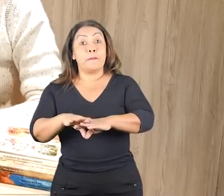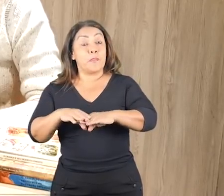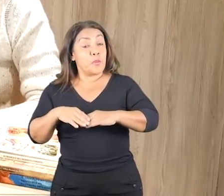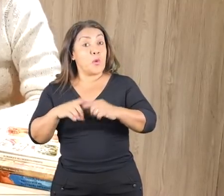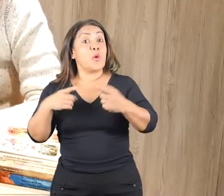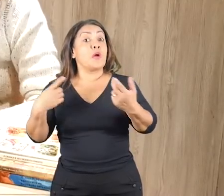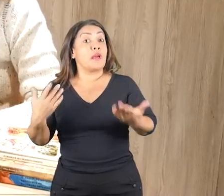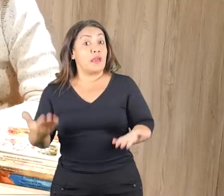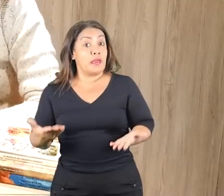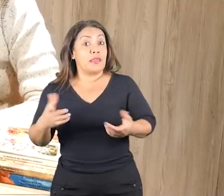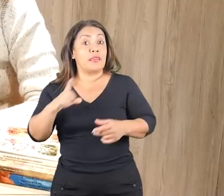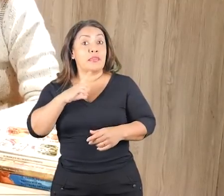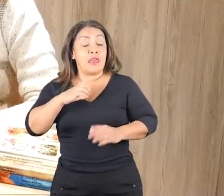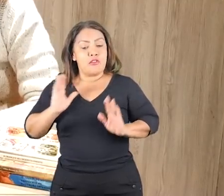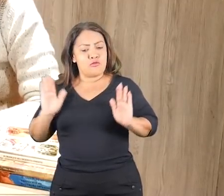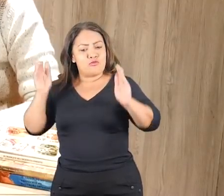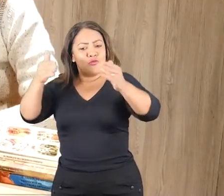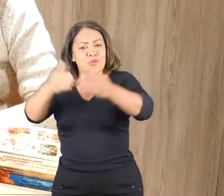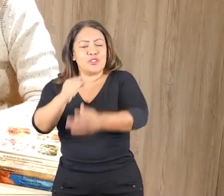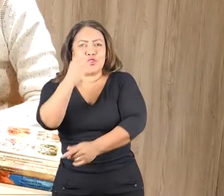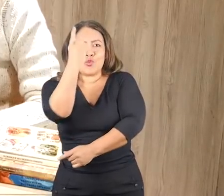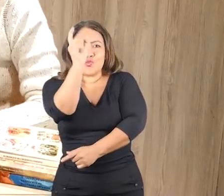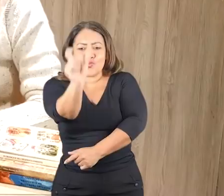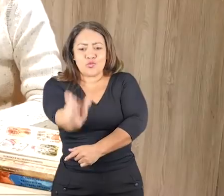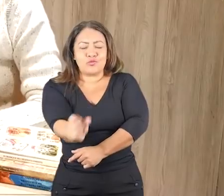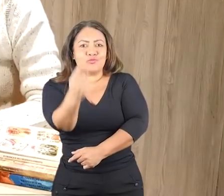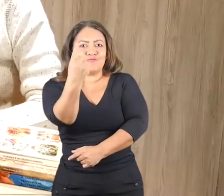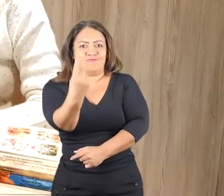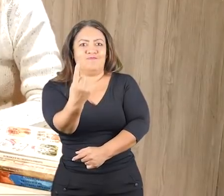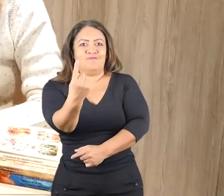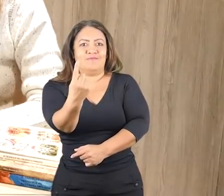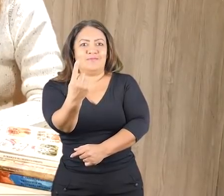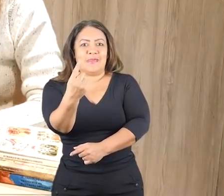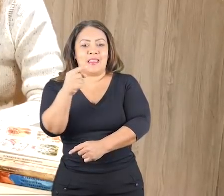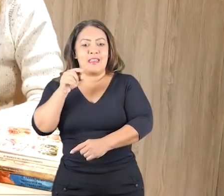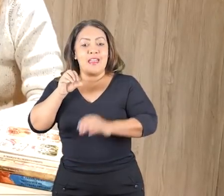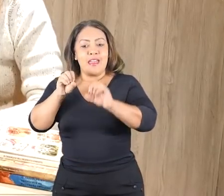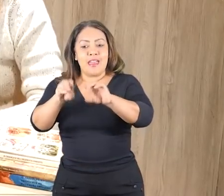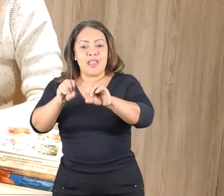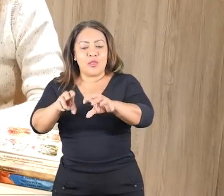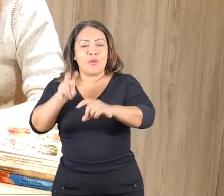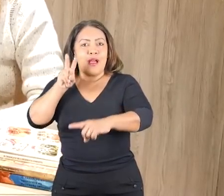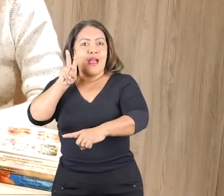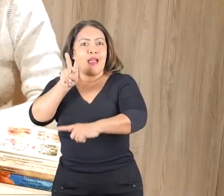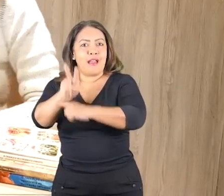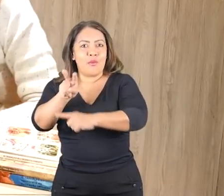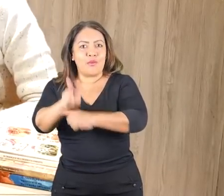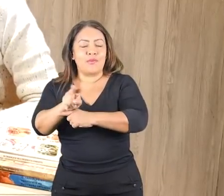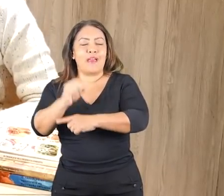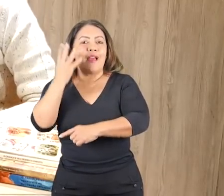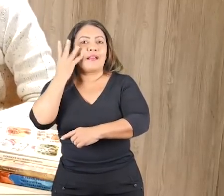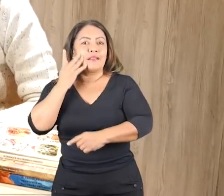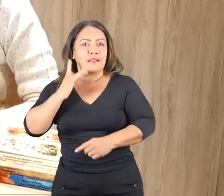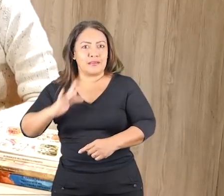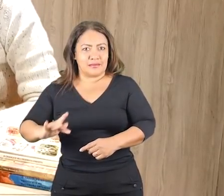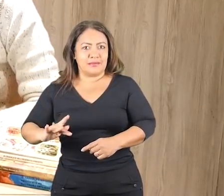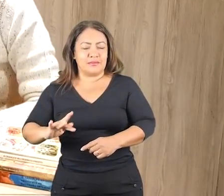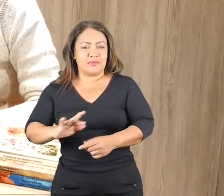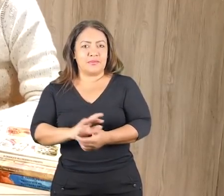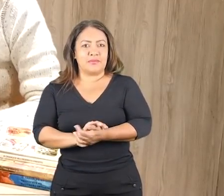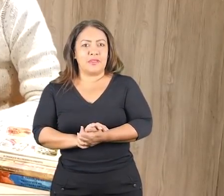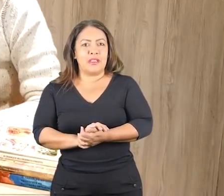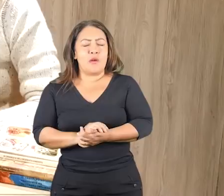elas têm um único objetivo em comum, que é educar e cuidar as crianças. Quando a gente pensa